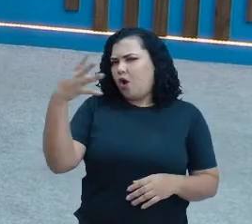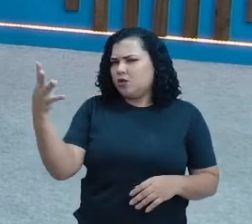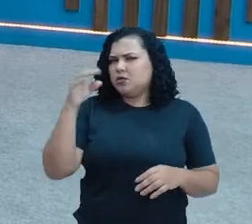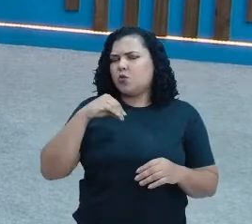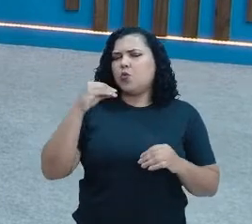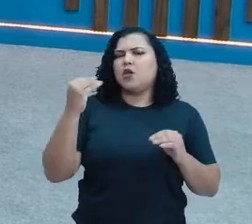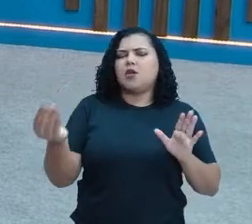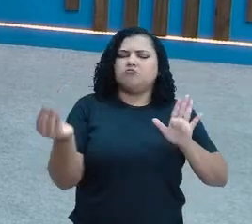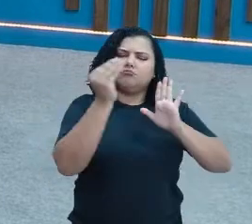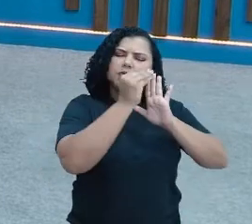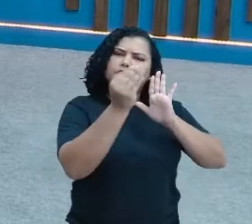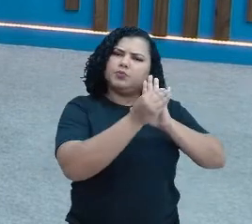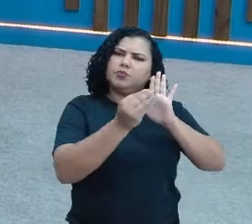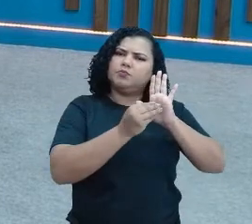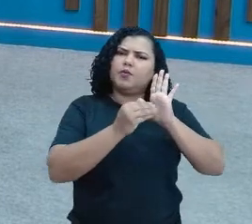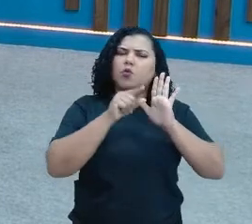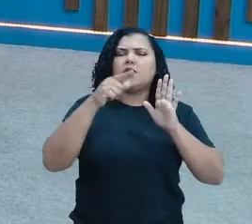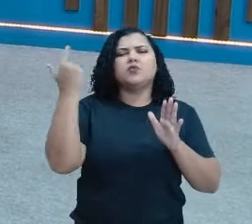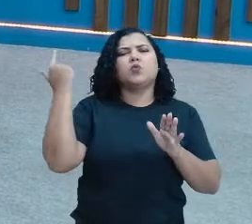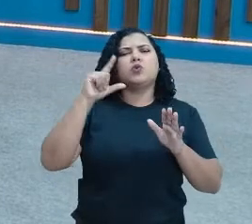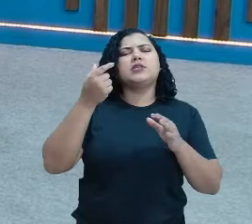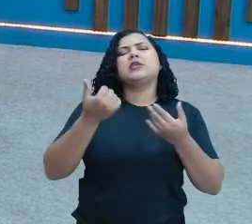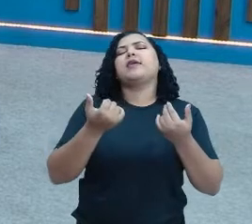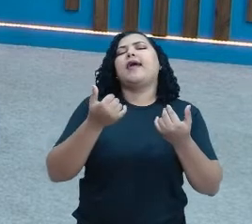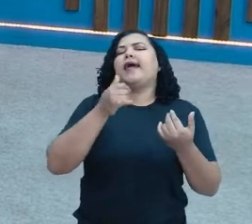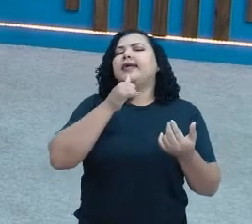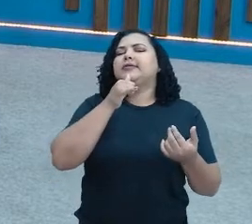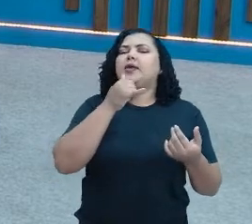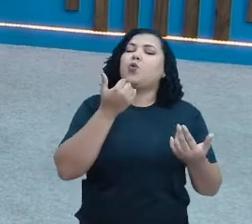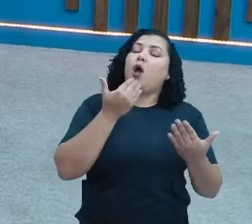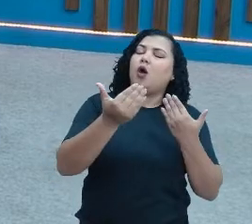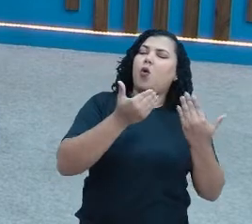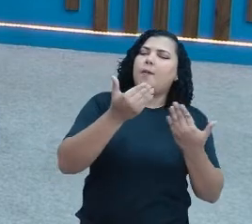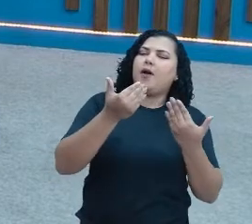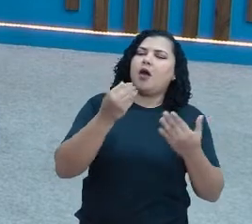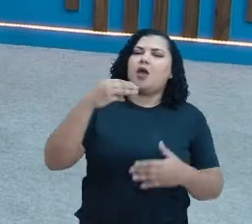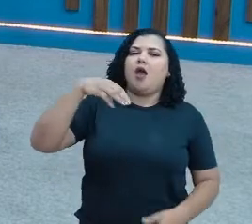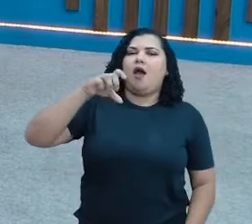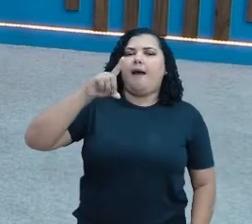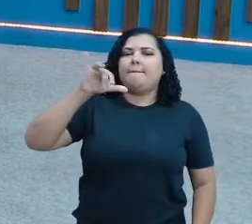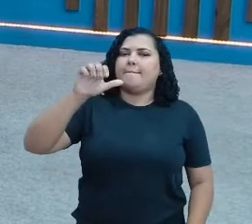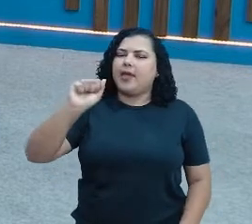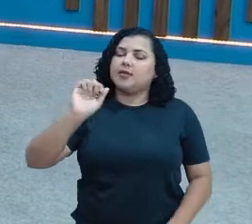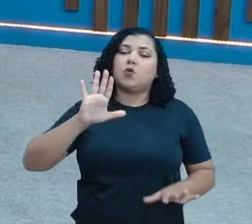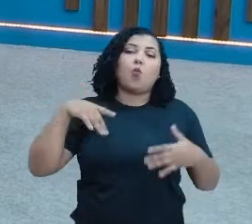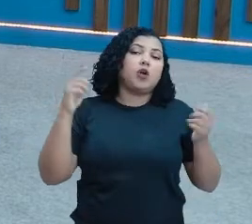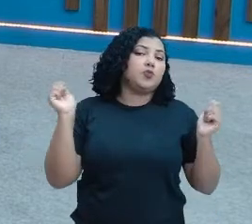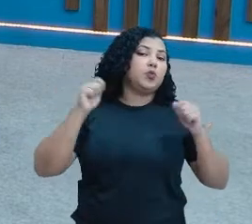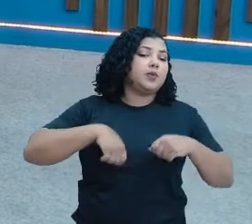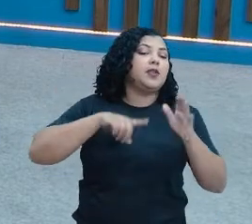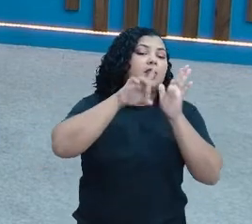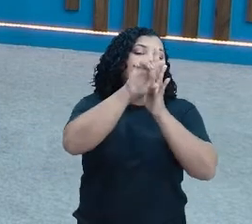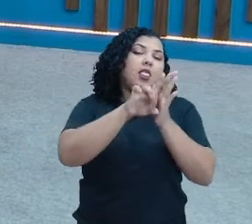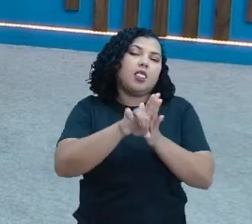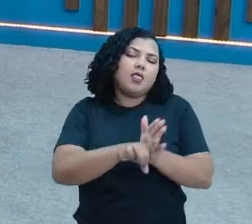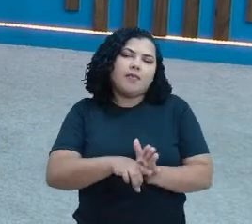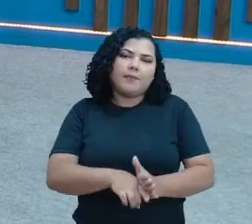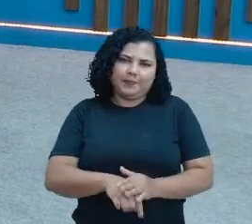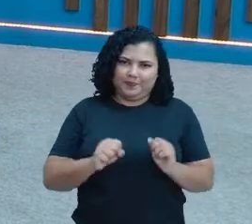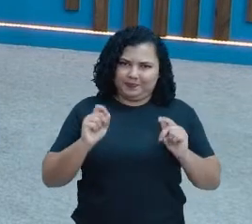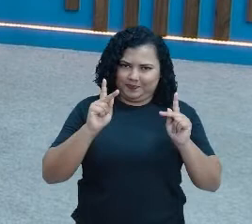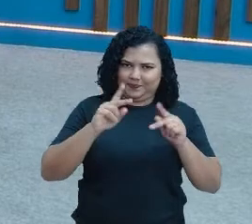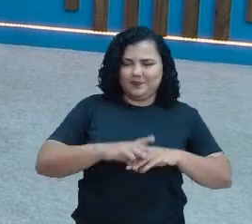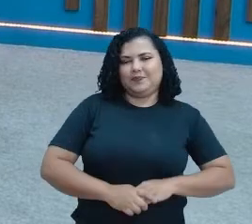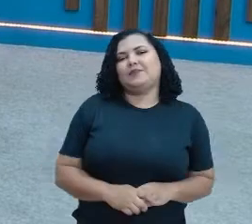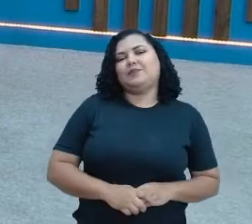e coloca aí o que você conseguiria associar à média, ao desvio padrão, quais seriam as possibilidades de análise para cada uma dessas coisas, tá